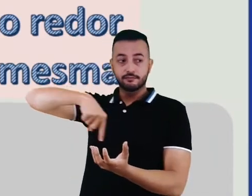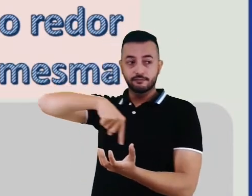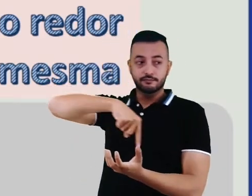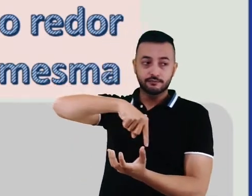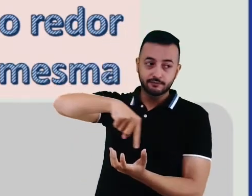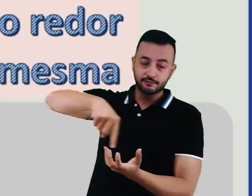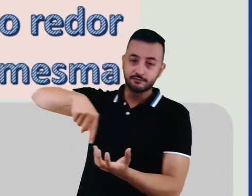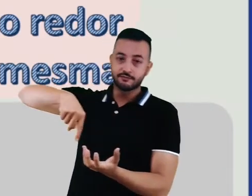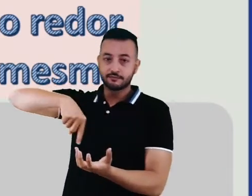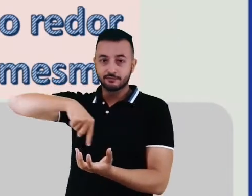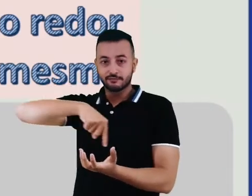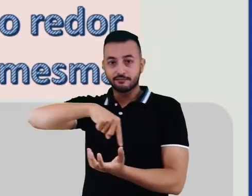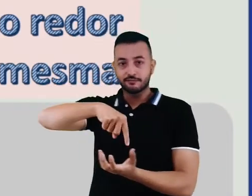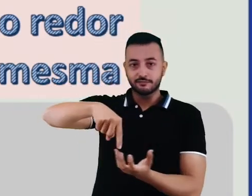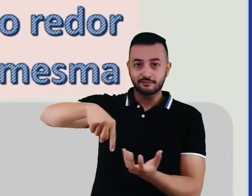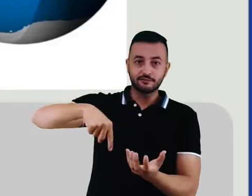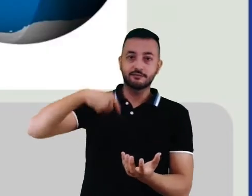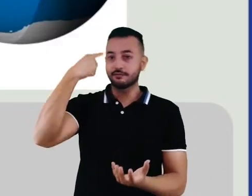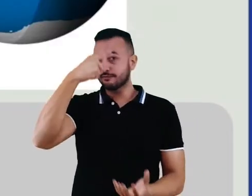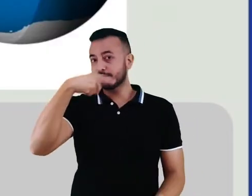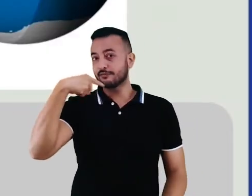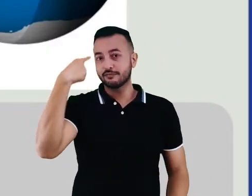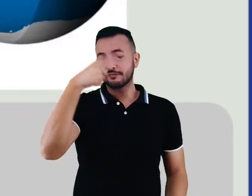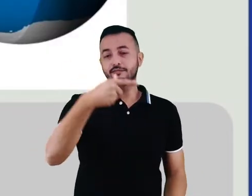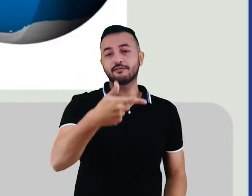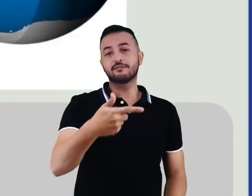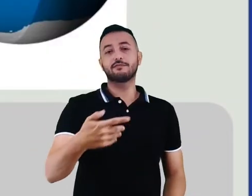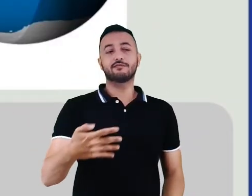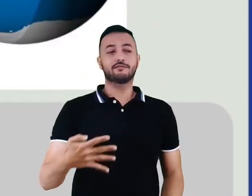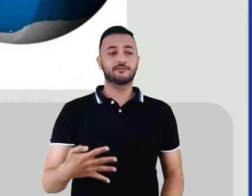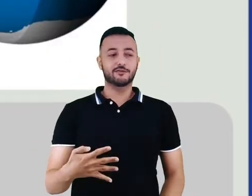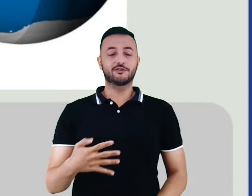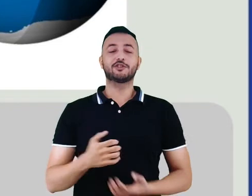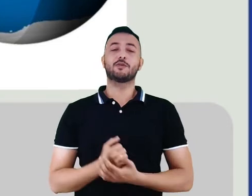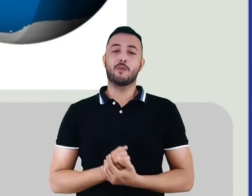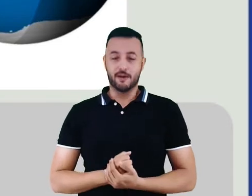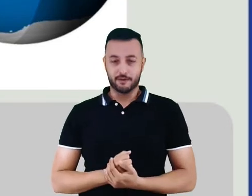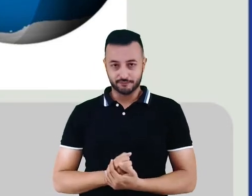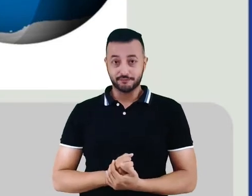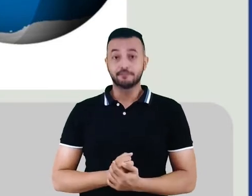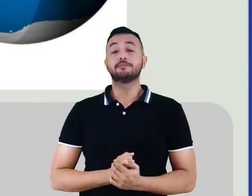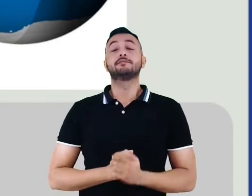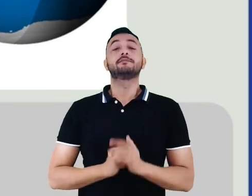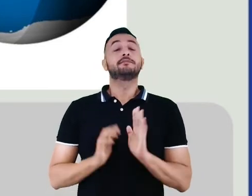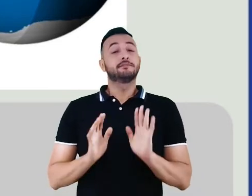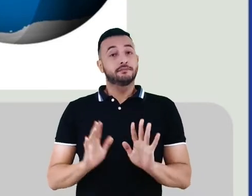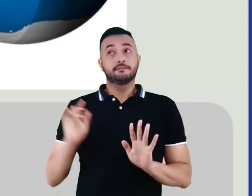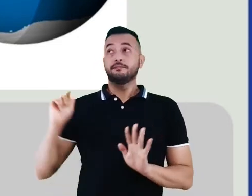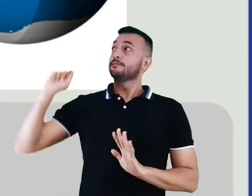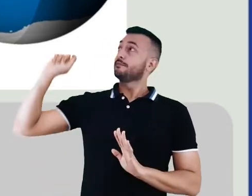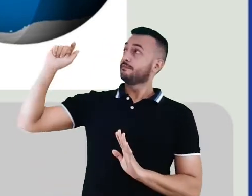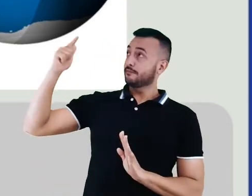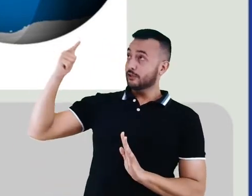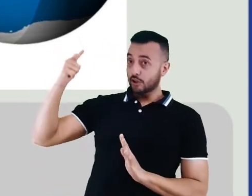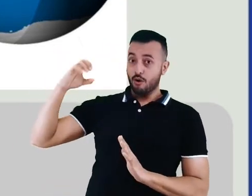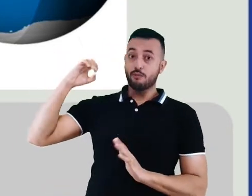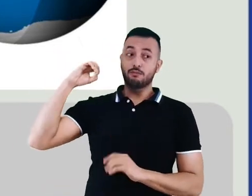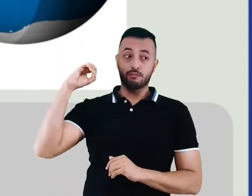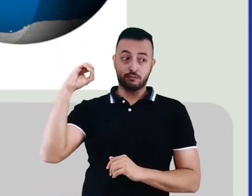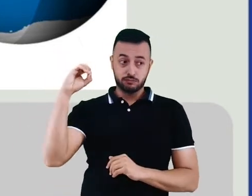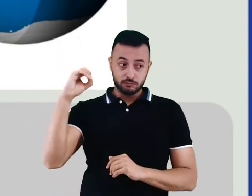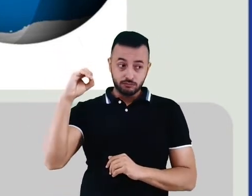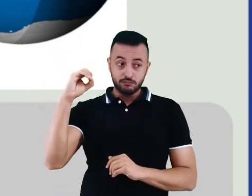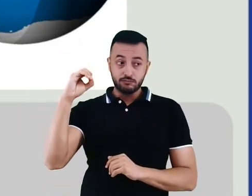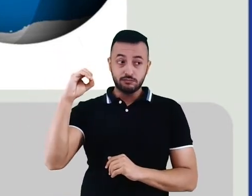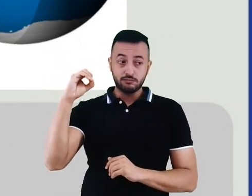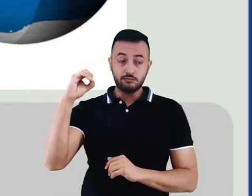vai durar 24 horas, ok? Então, vamos lá. O Sol tá ali.